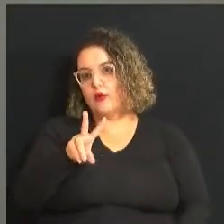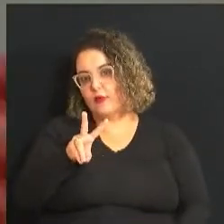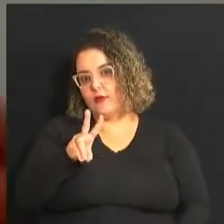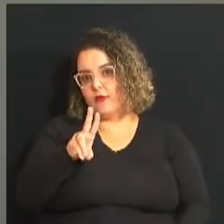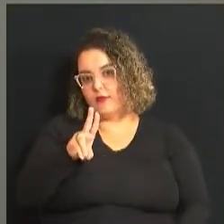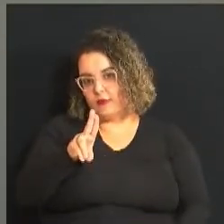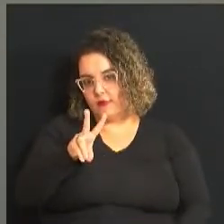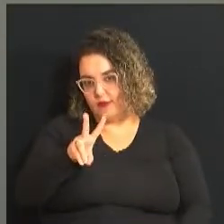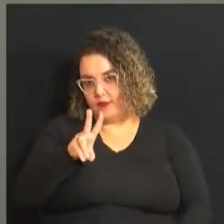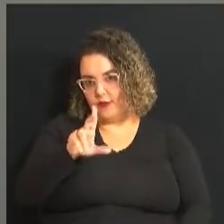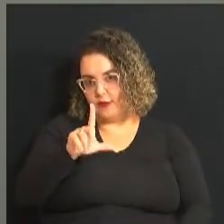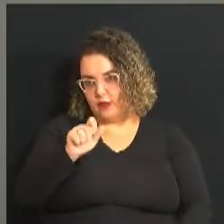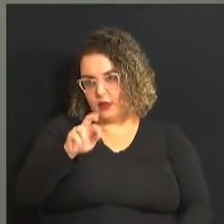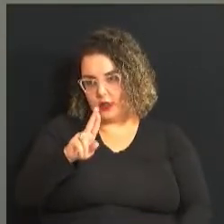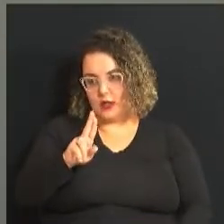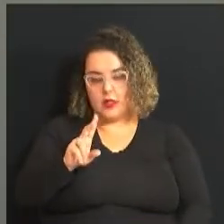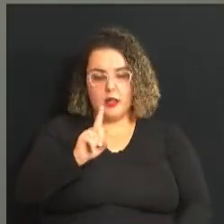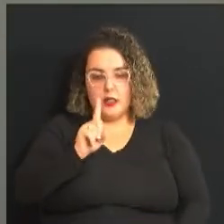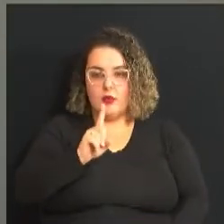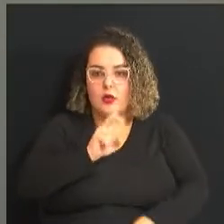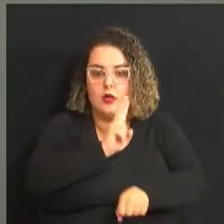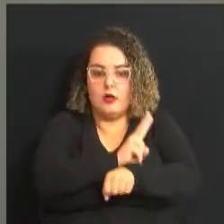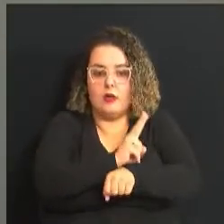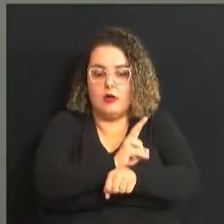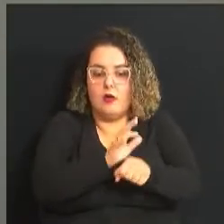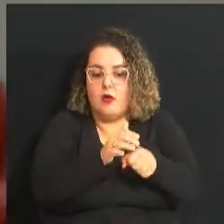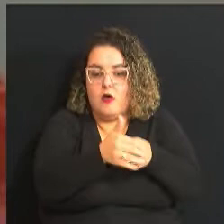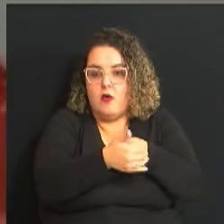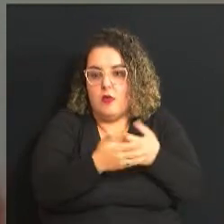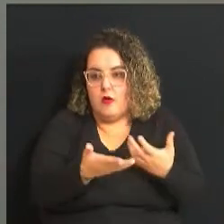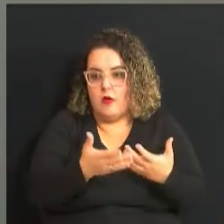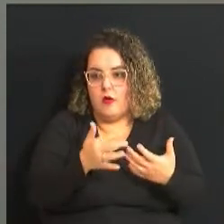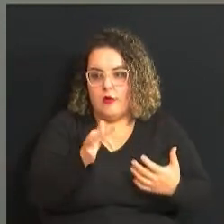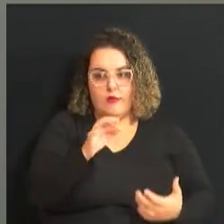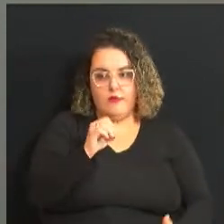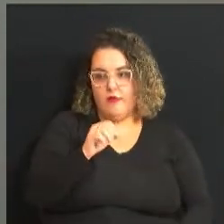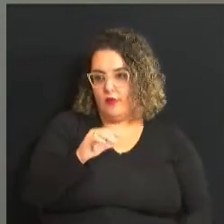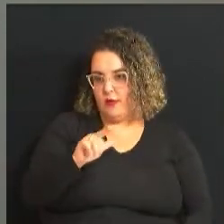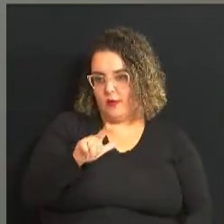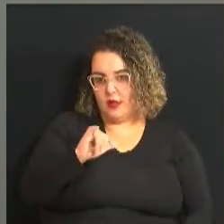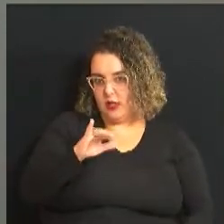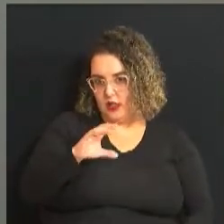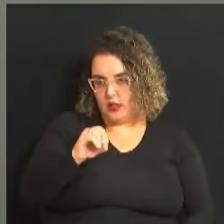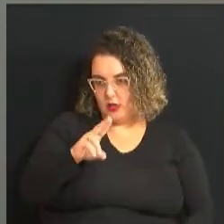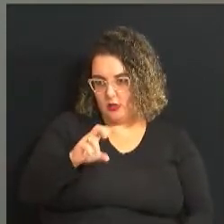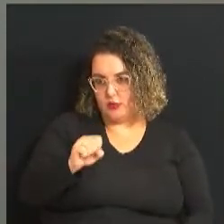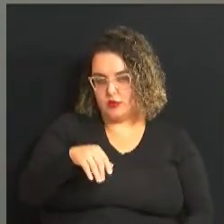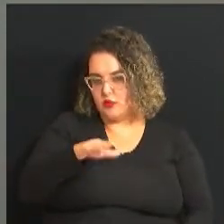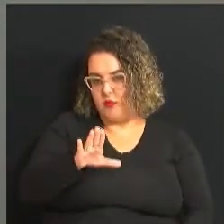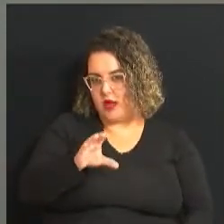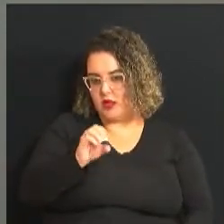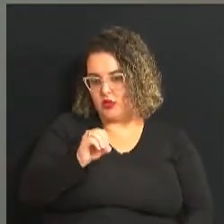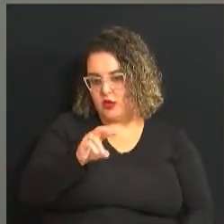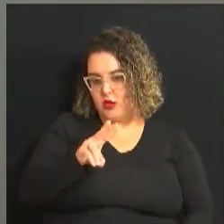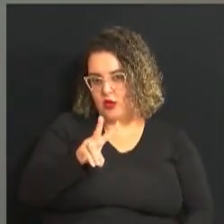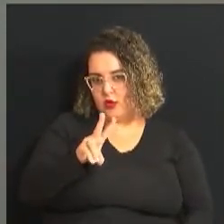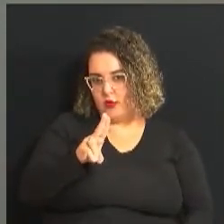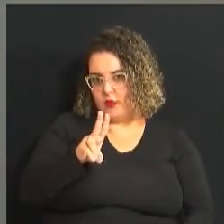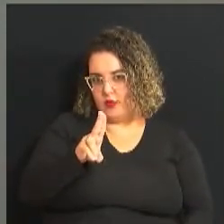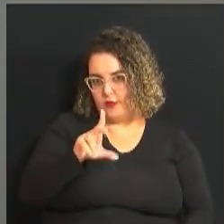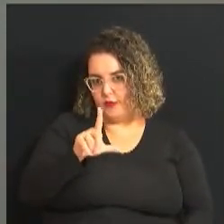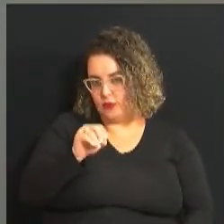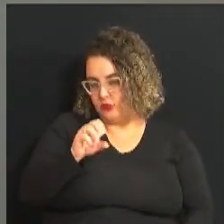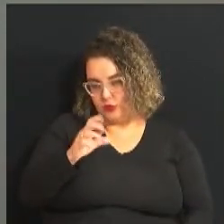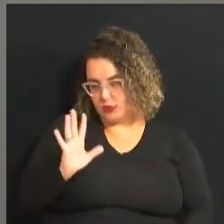vai estar reservando mais folículos, não vai estar reservando mais óvulos no ovário da mulher. Então, o